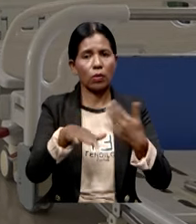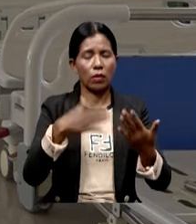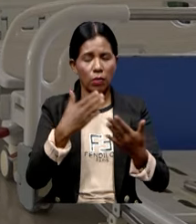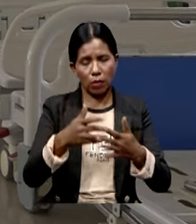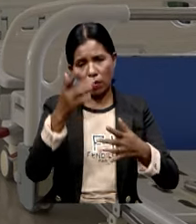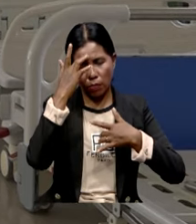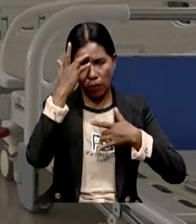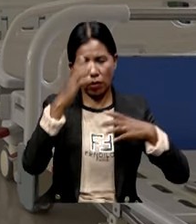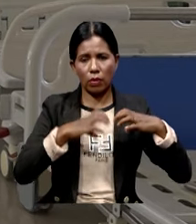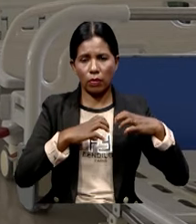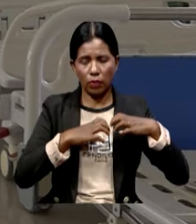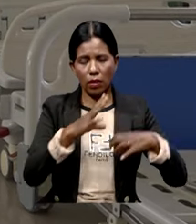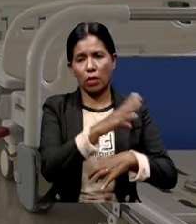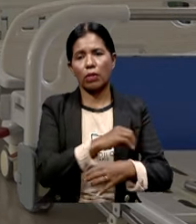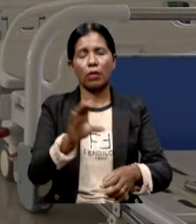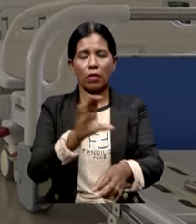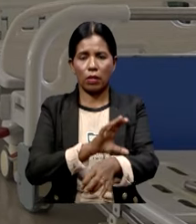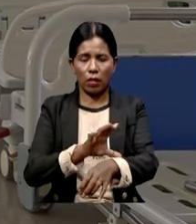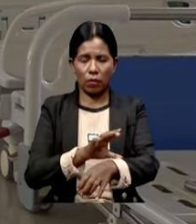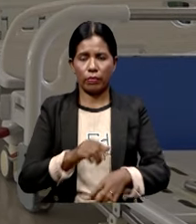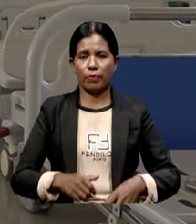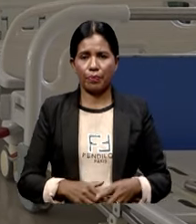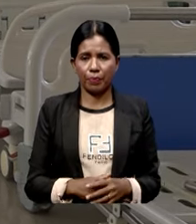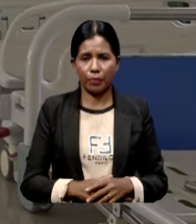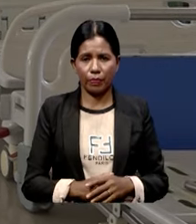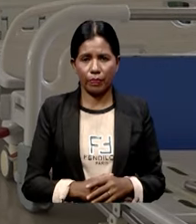sofre morsfuan no cancro. Santina de Jesus, Tito Silva, GMN.